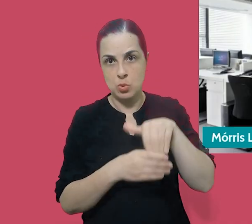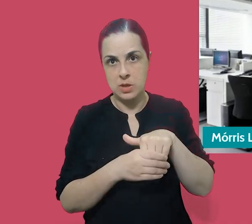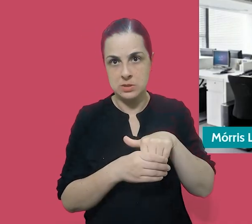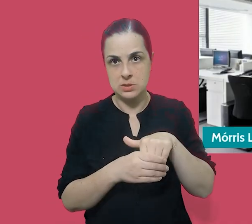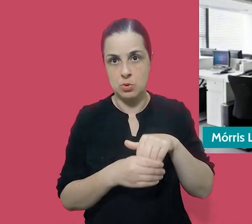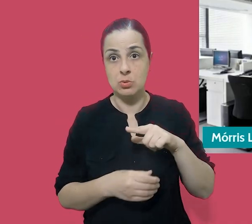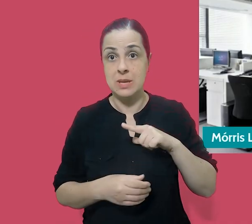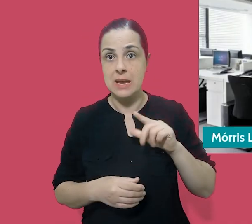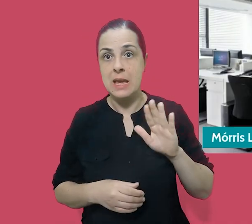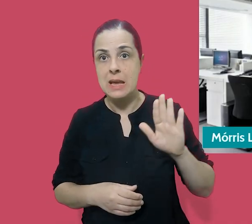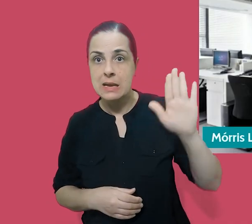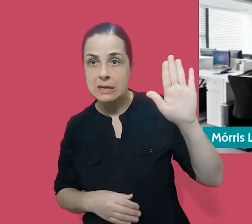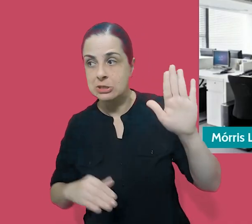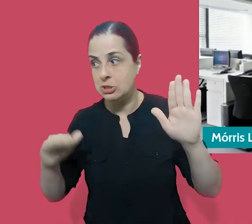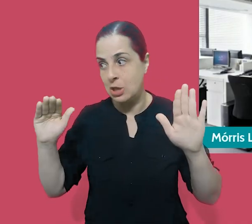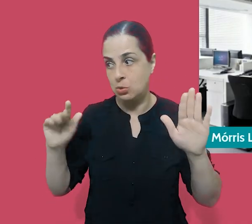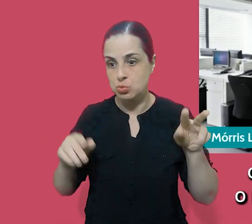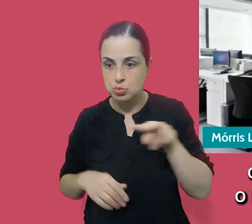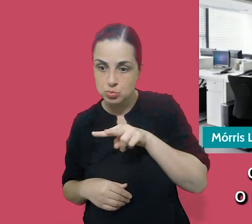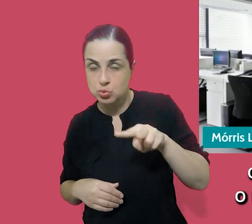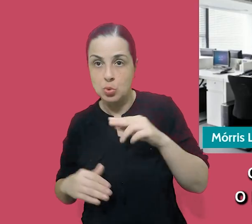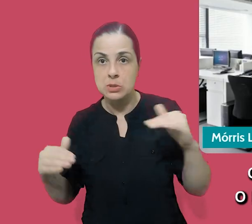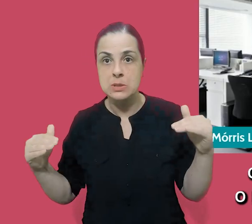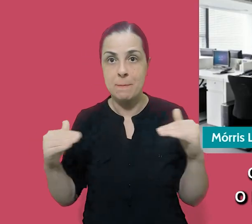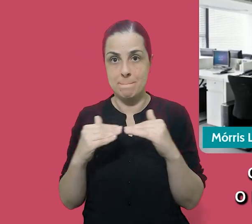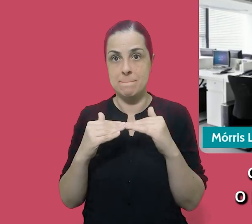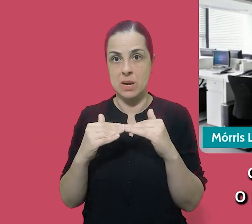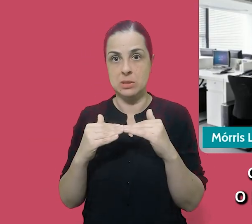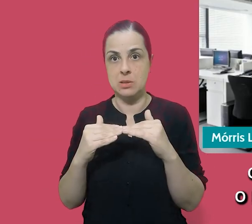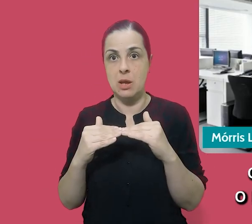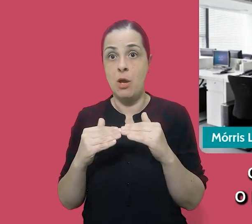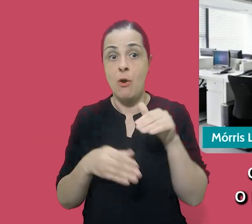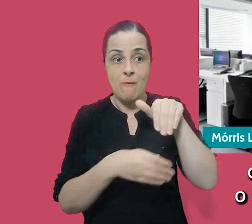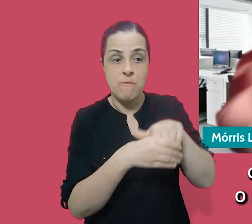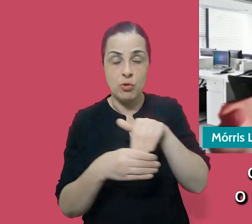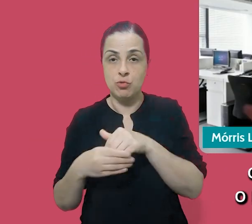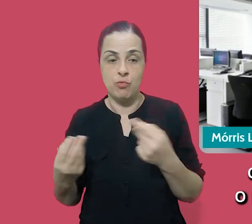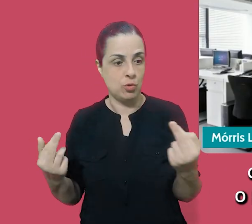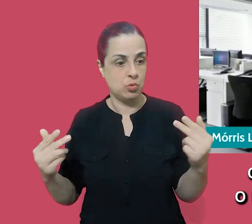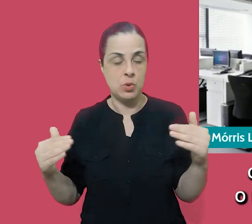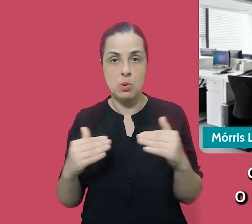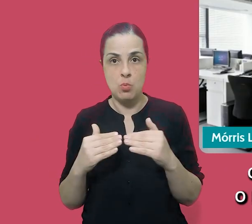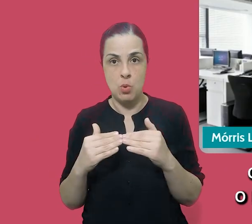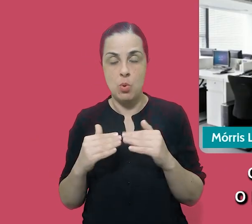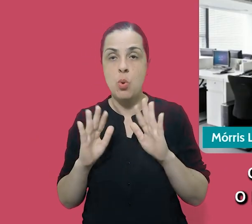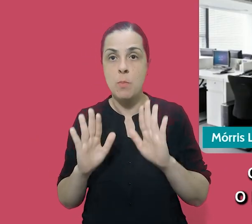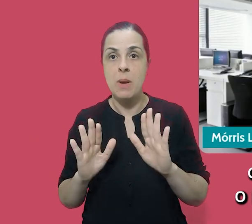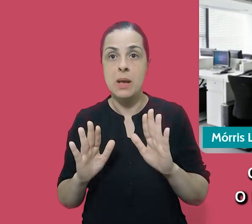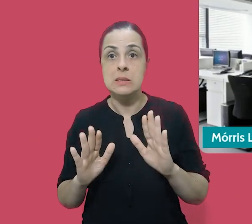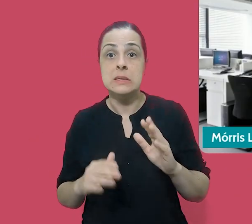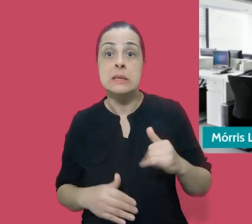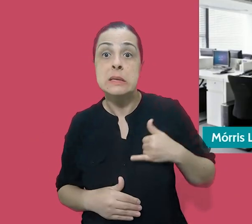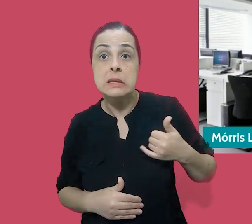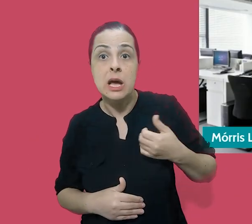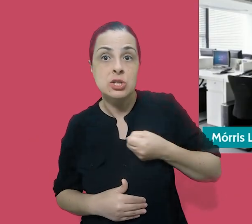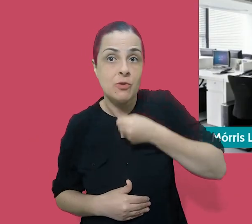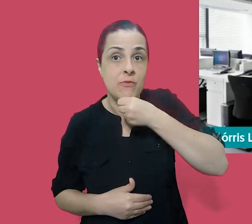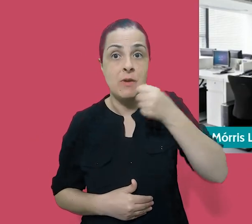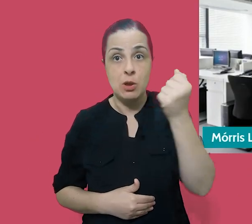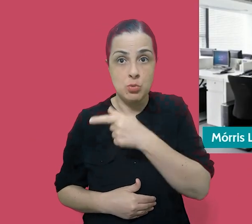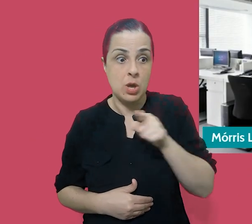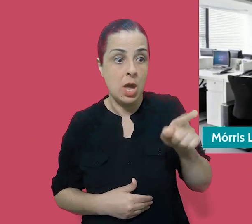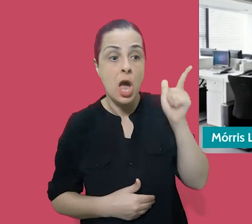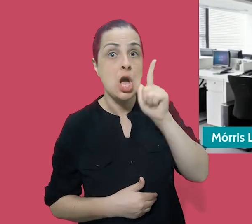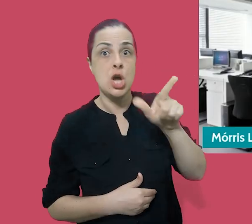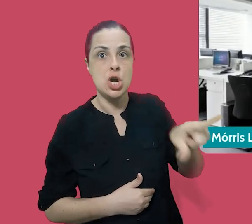empatam, exatamente, o critério de desempate o mais velho é o que ganha.